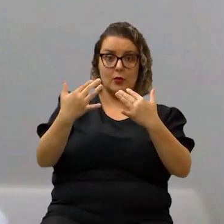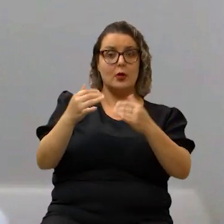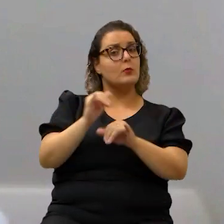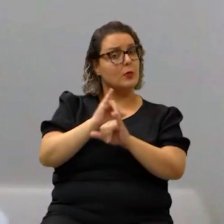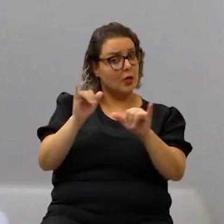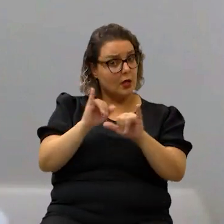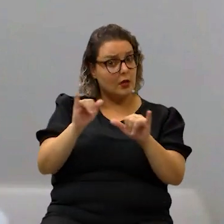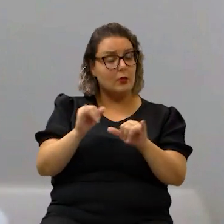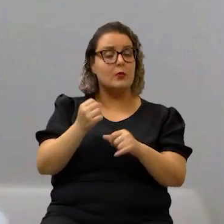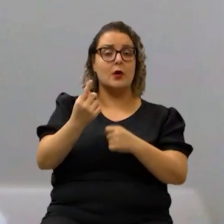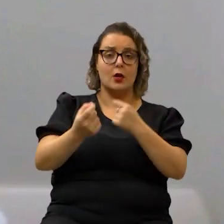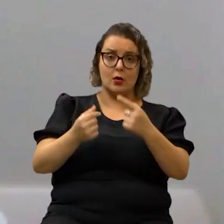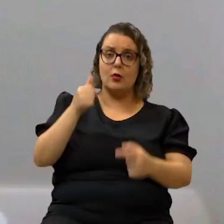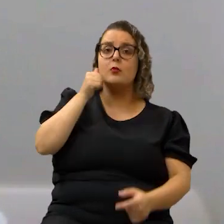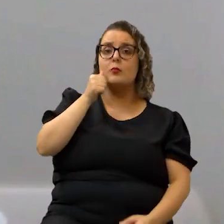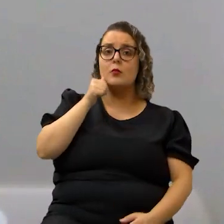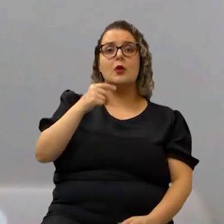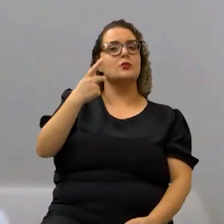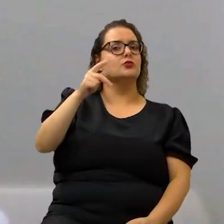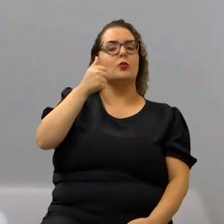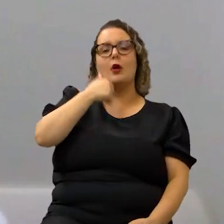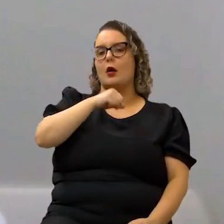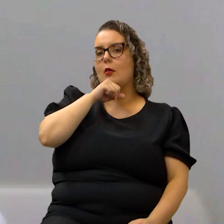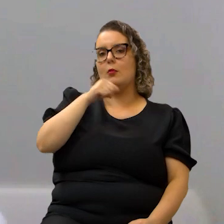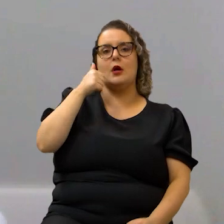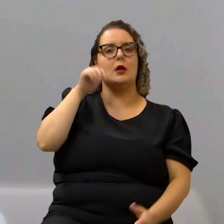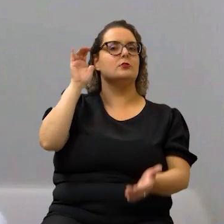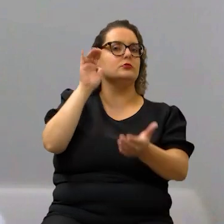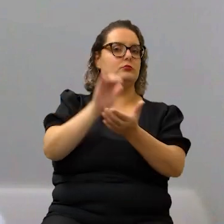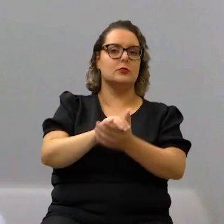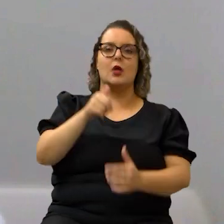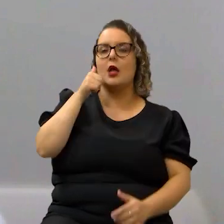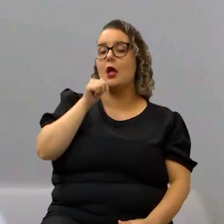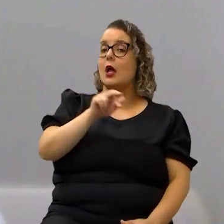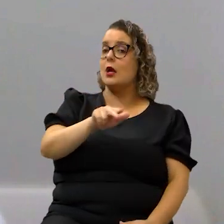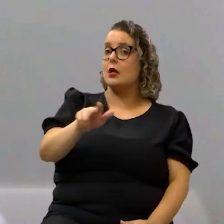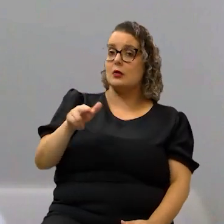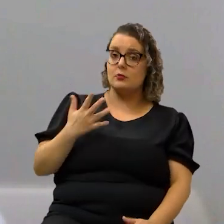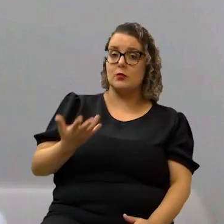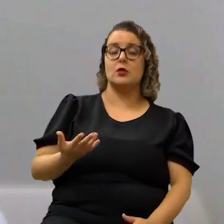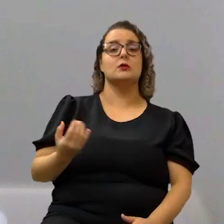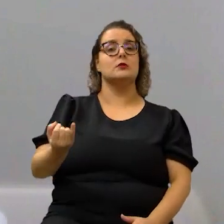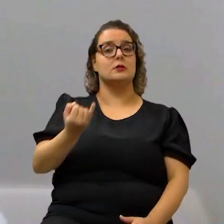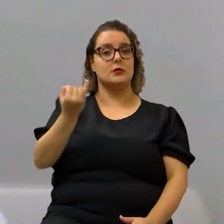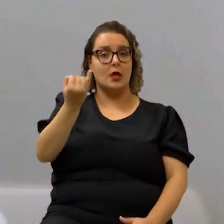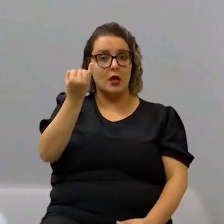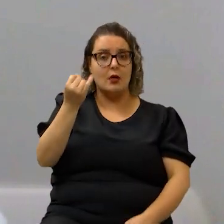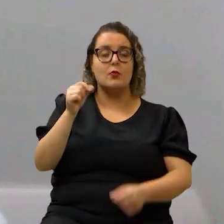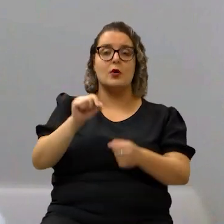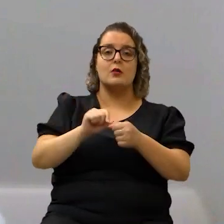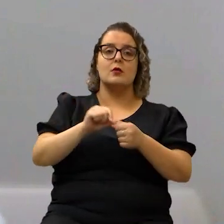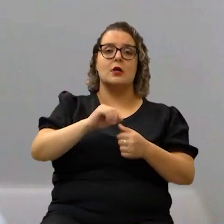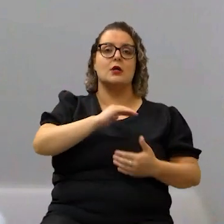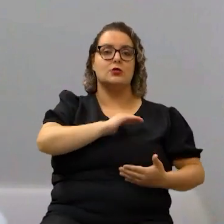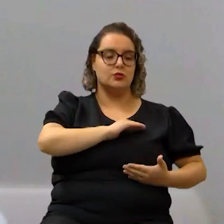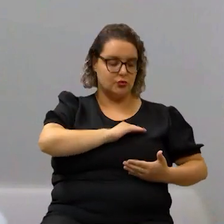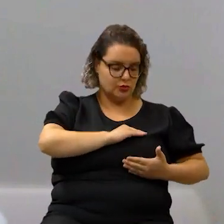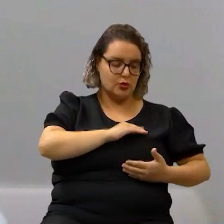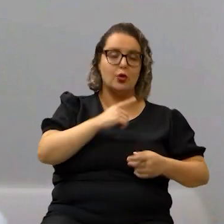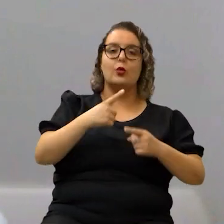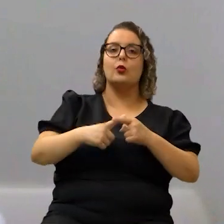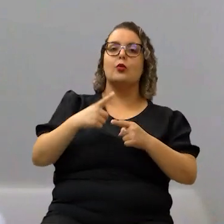assistindo, passe essa mensagem para alguma mulher, para sua mãe, para sua esposa, irmã, da importância de se